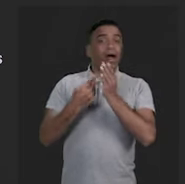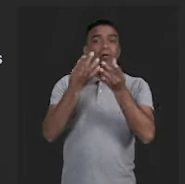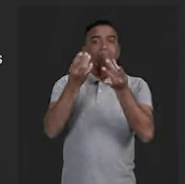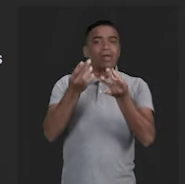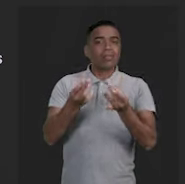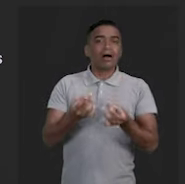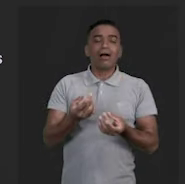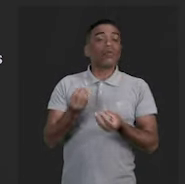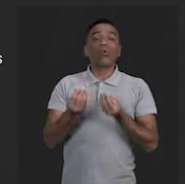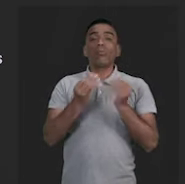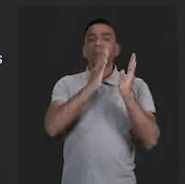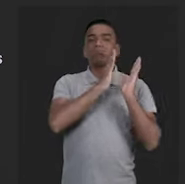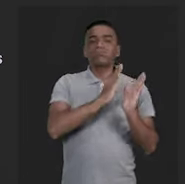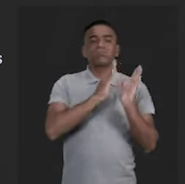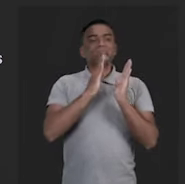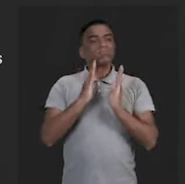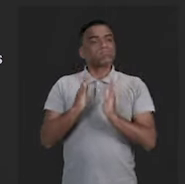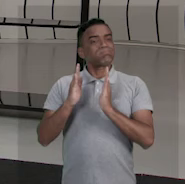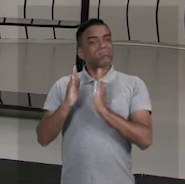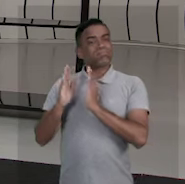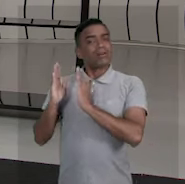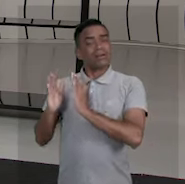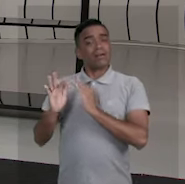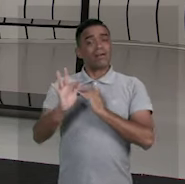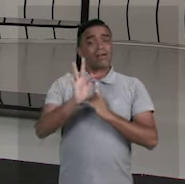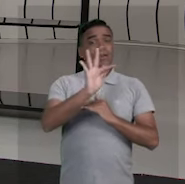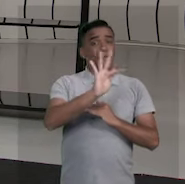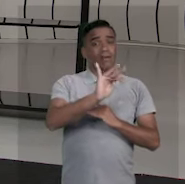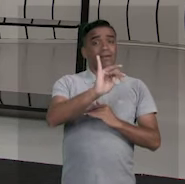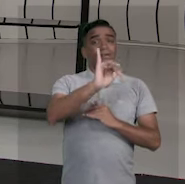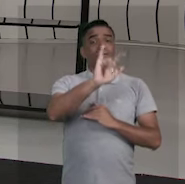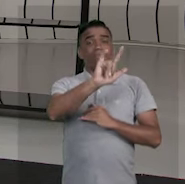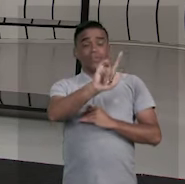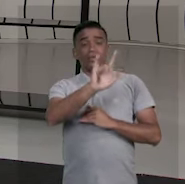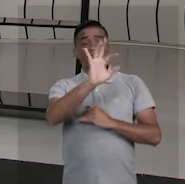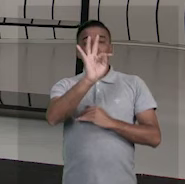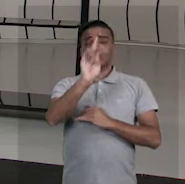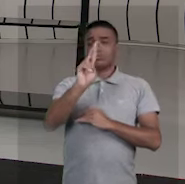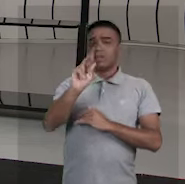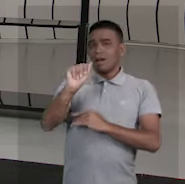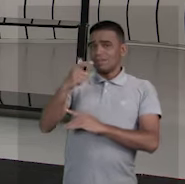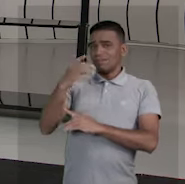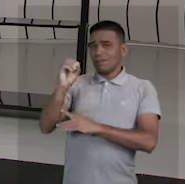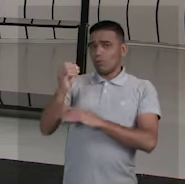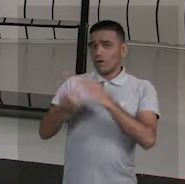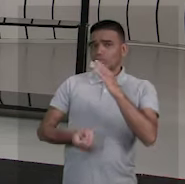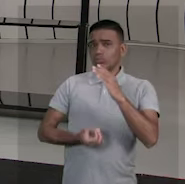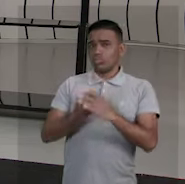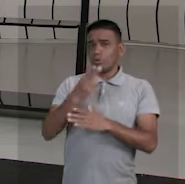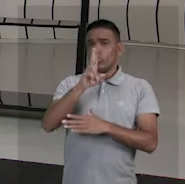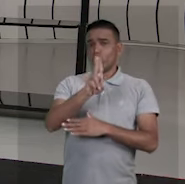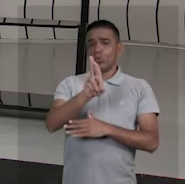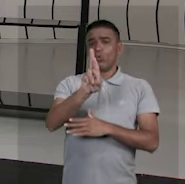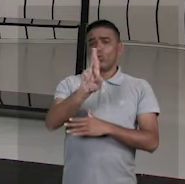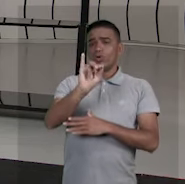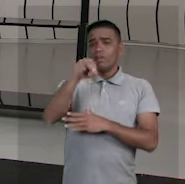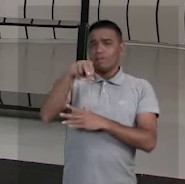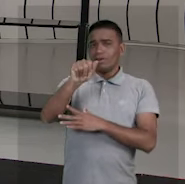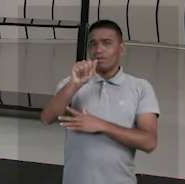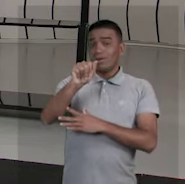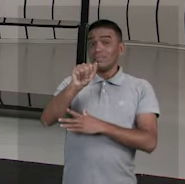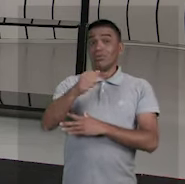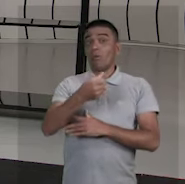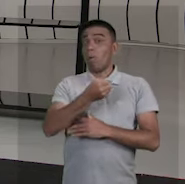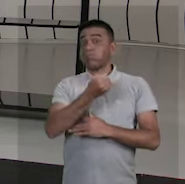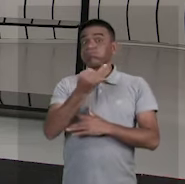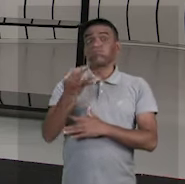que é a etapa do processo de filtração para a formação da urina. Vocês vão ver que tem água aqui, tem bastante água que vai